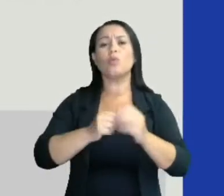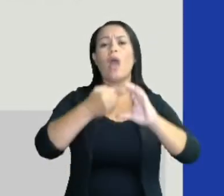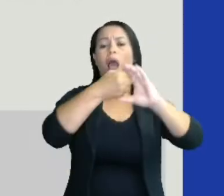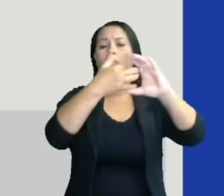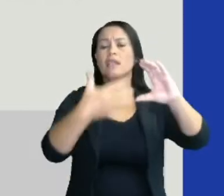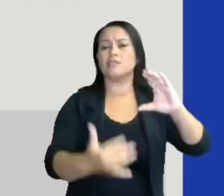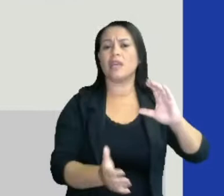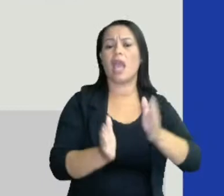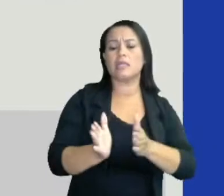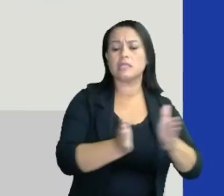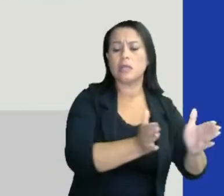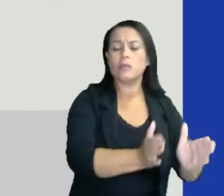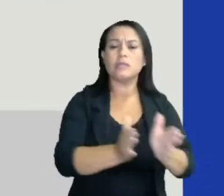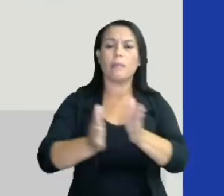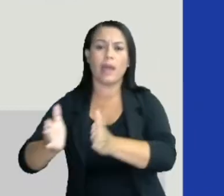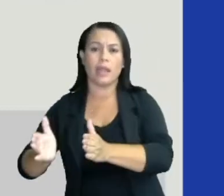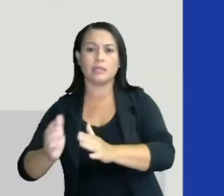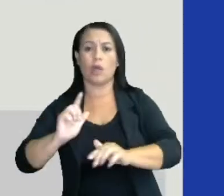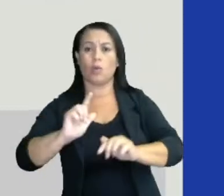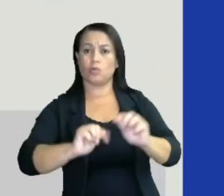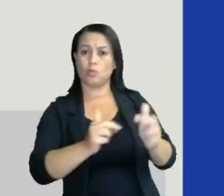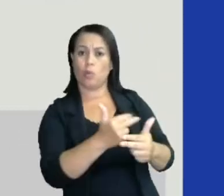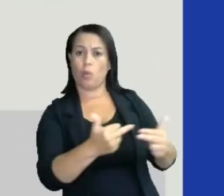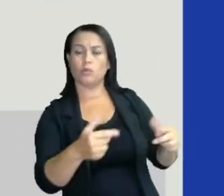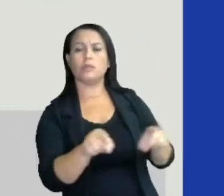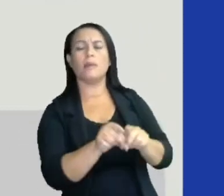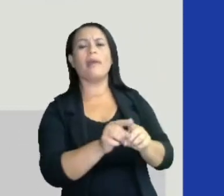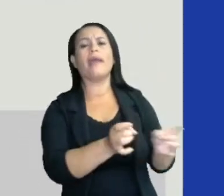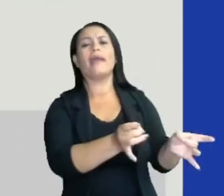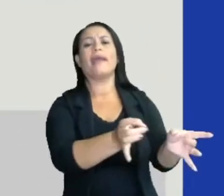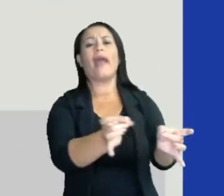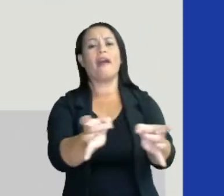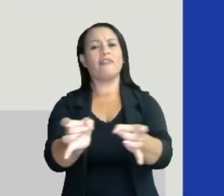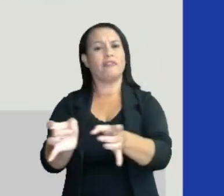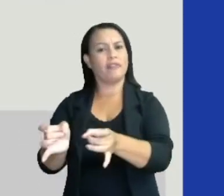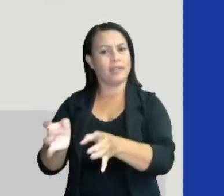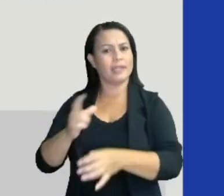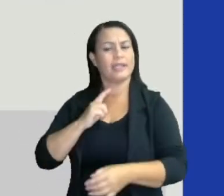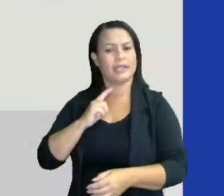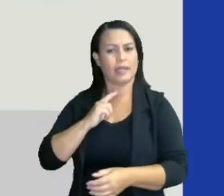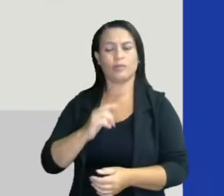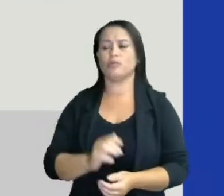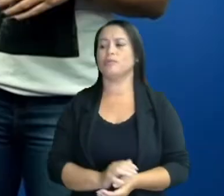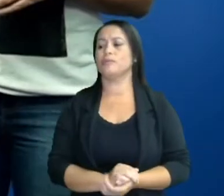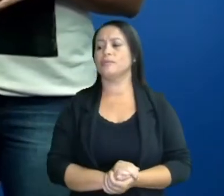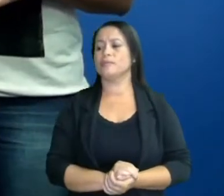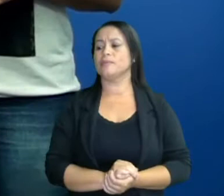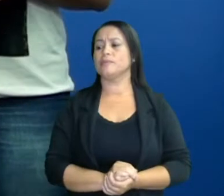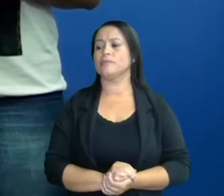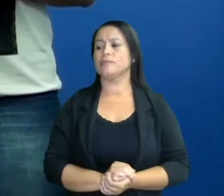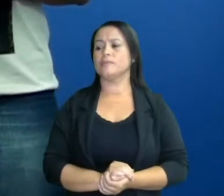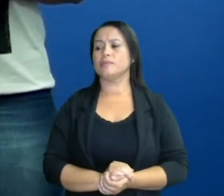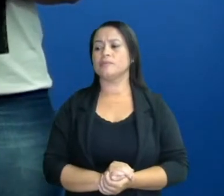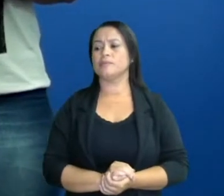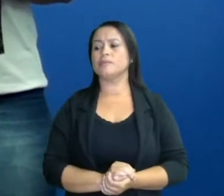classificação e separação destes produtos EA comercialização que nós temos à venda